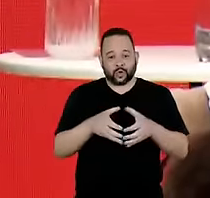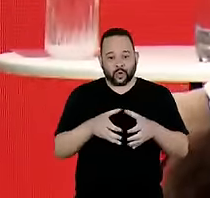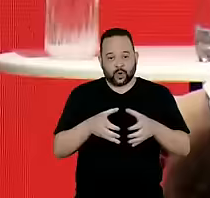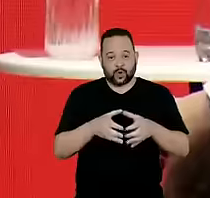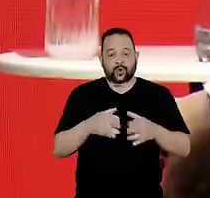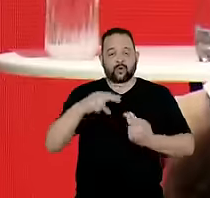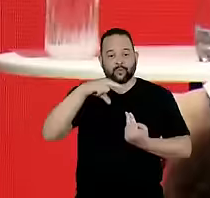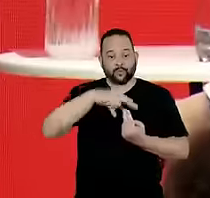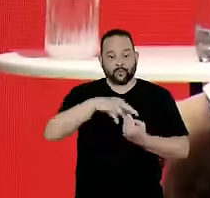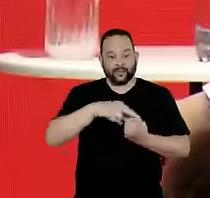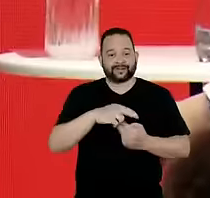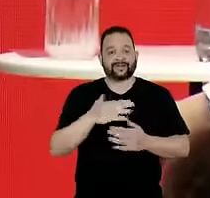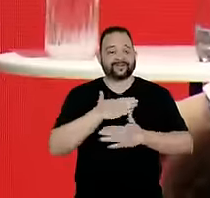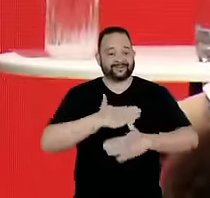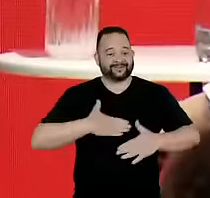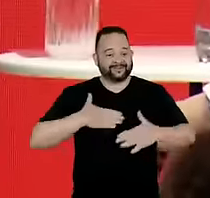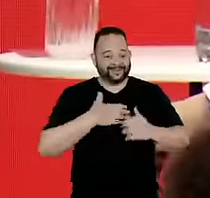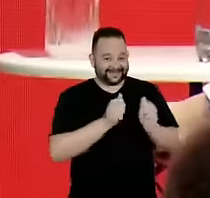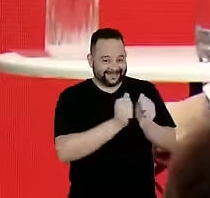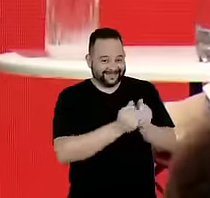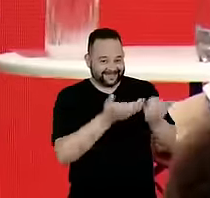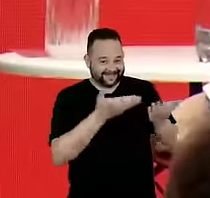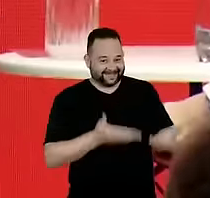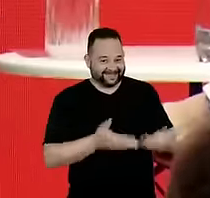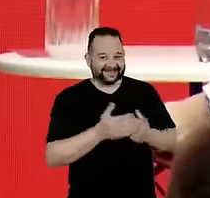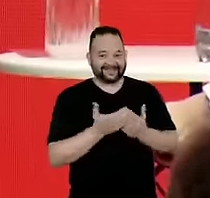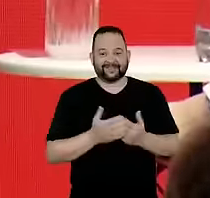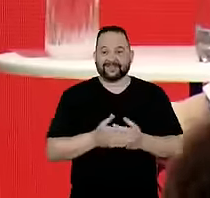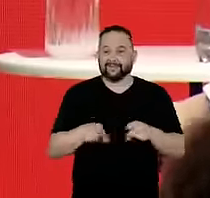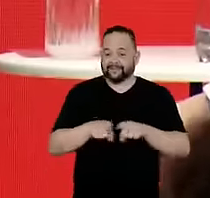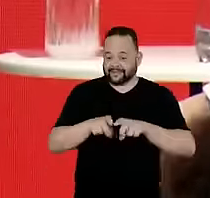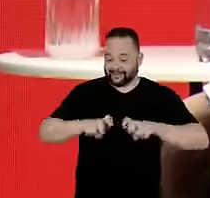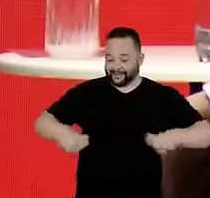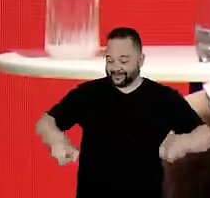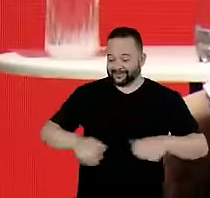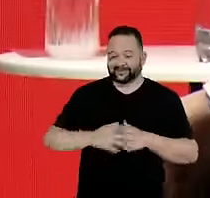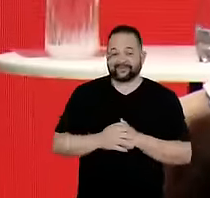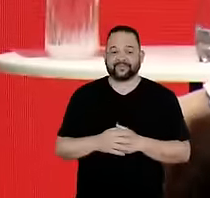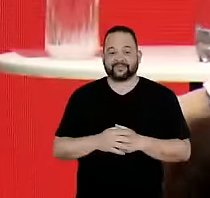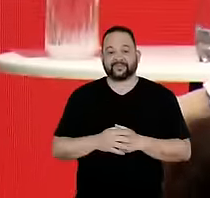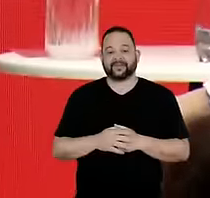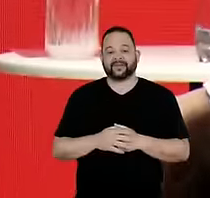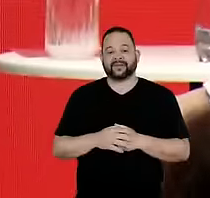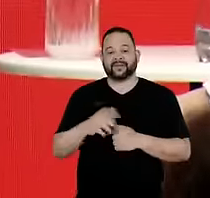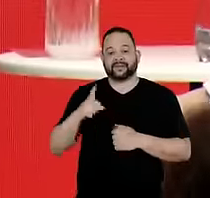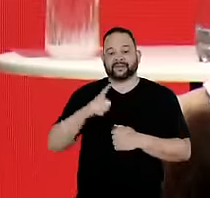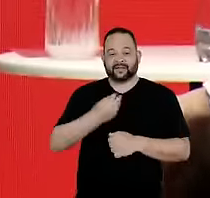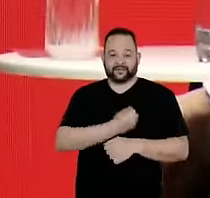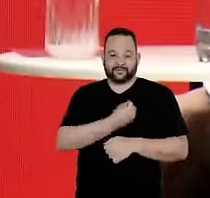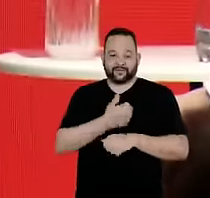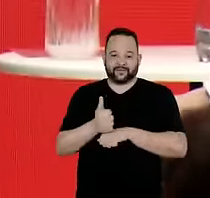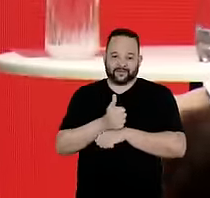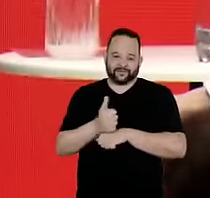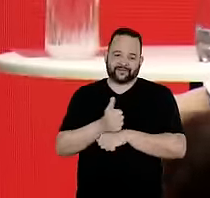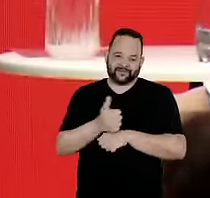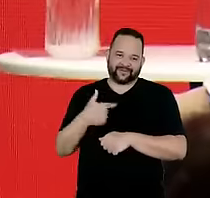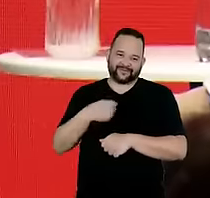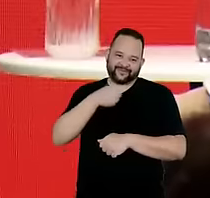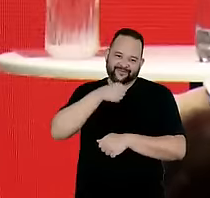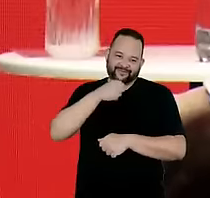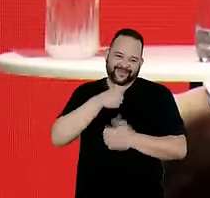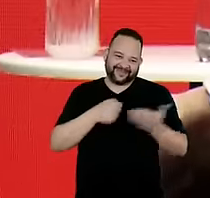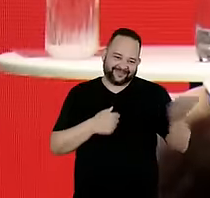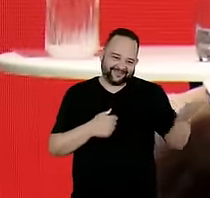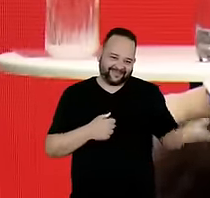Raduan e e de vocês fazendo esse painel eh eu tenho uma carreira sou um pouquinho mais velho que o Raduan eh eu